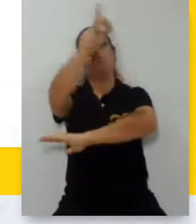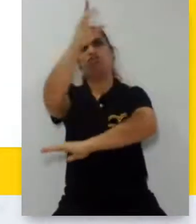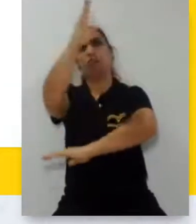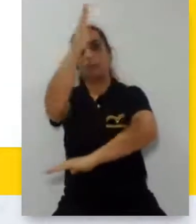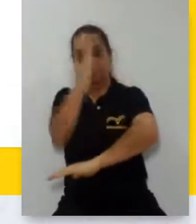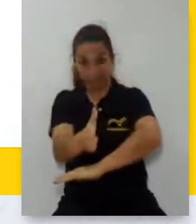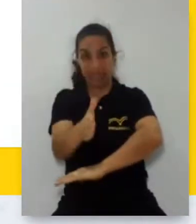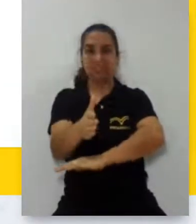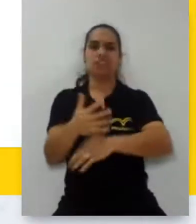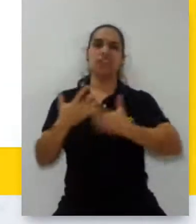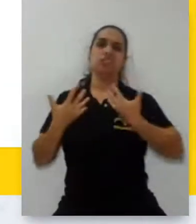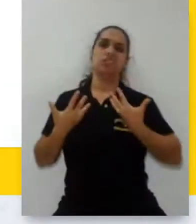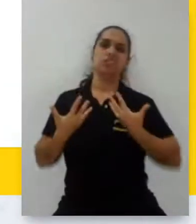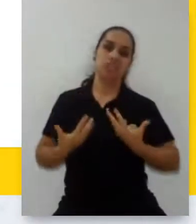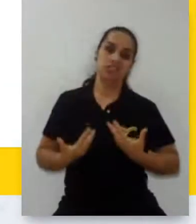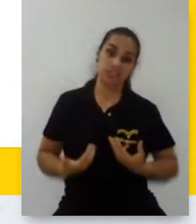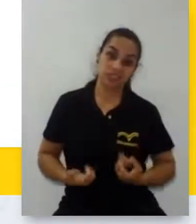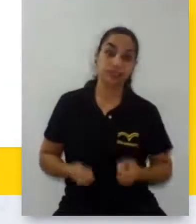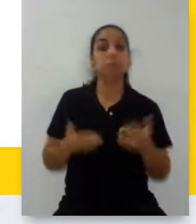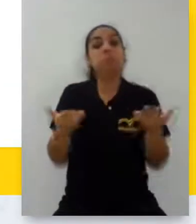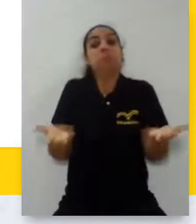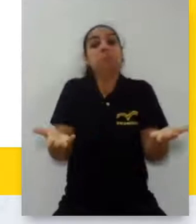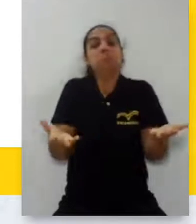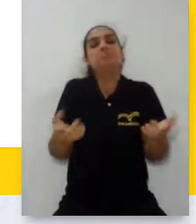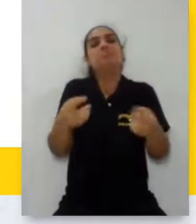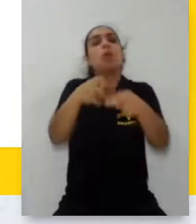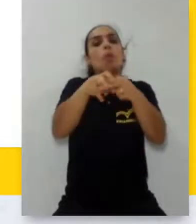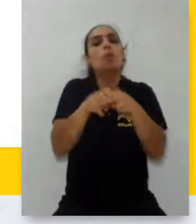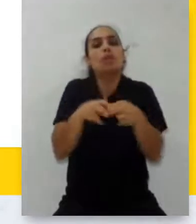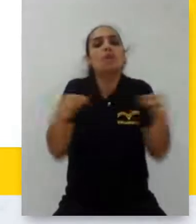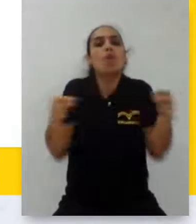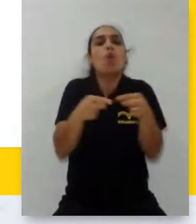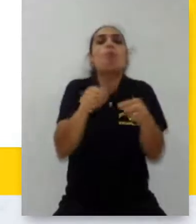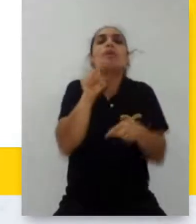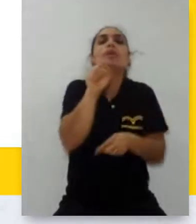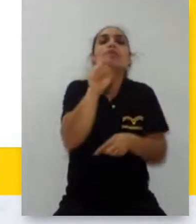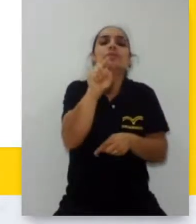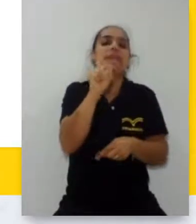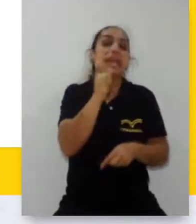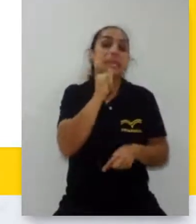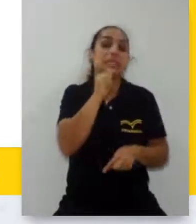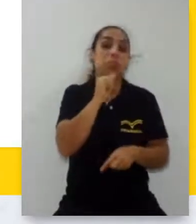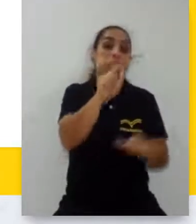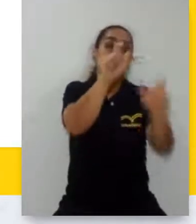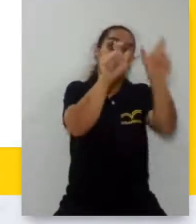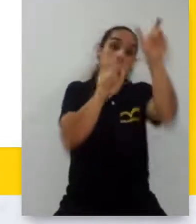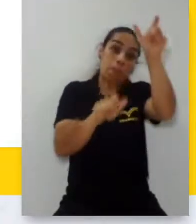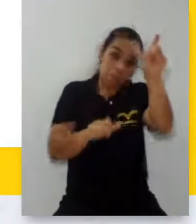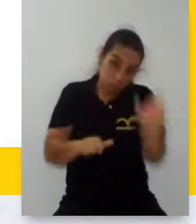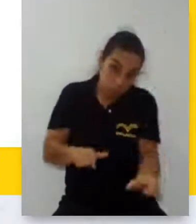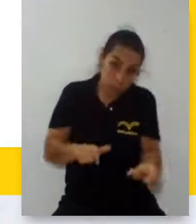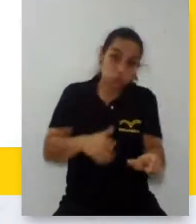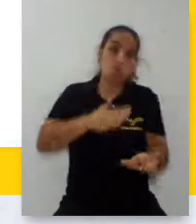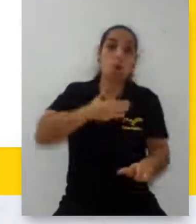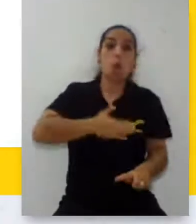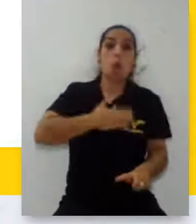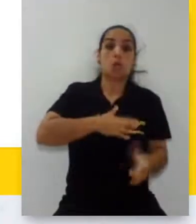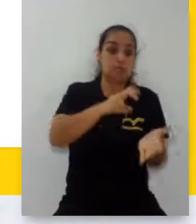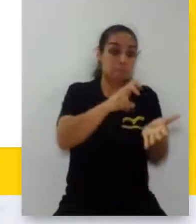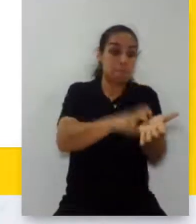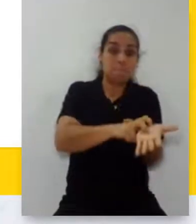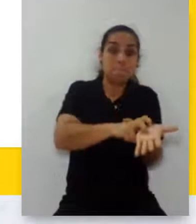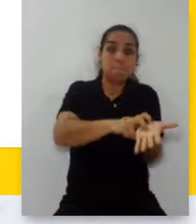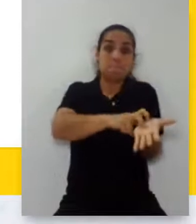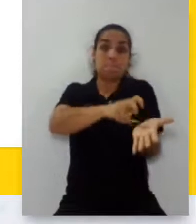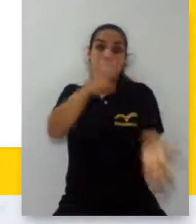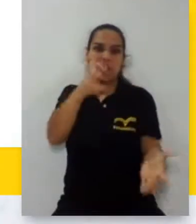preferem fazer o exercício durante a manhã, gostam mais, tem aquelas pessoas que preferem dormir um pouco mais e preferem se exercitar à tarde, à noite.